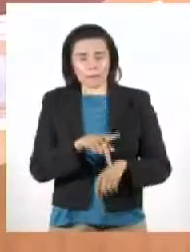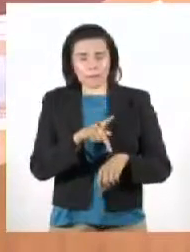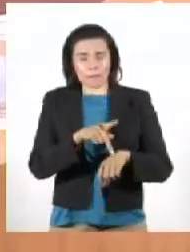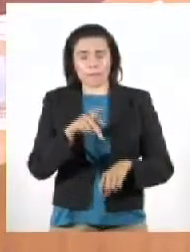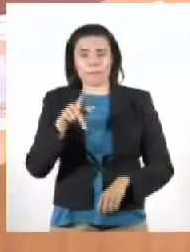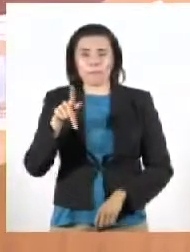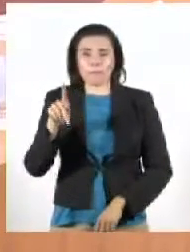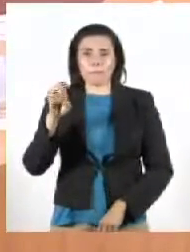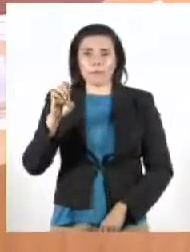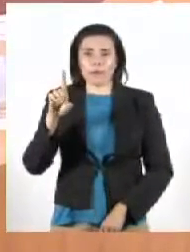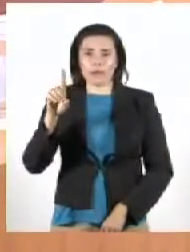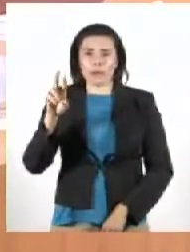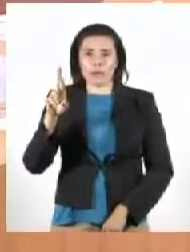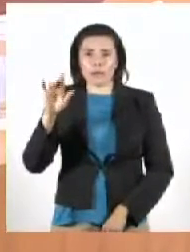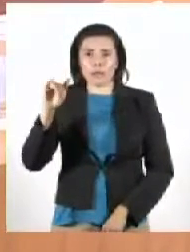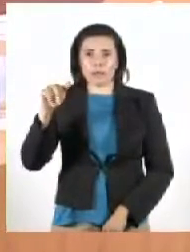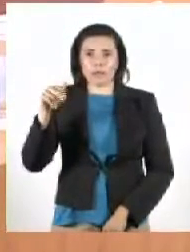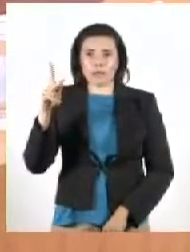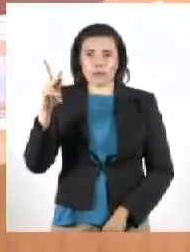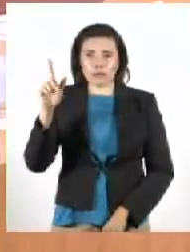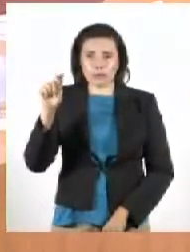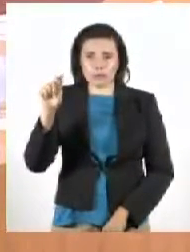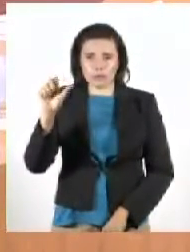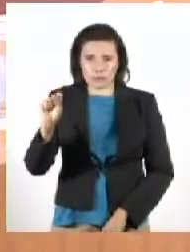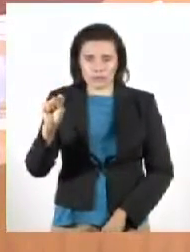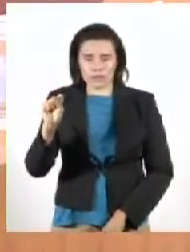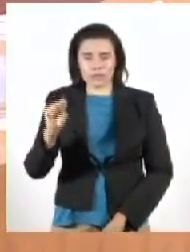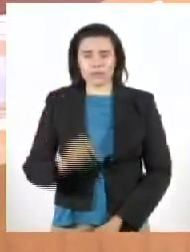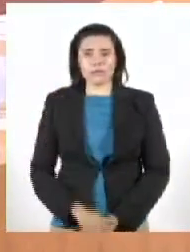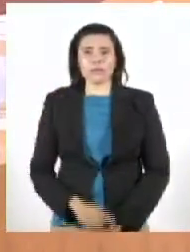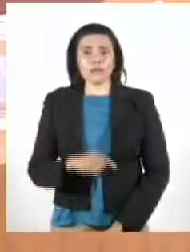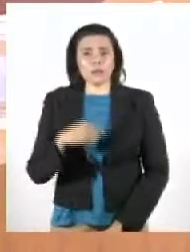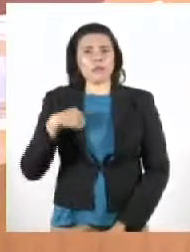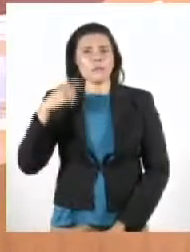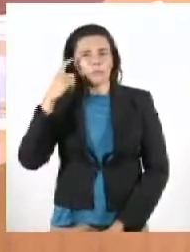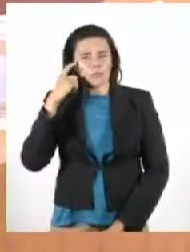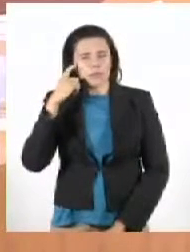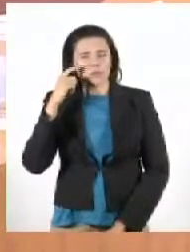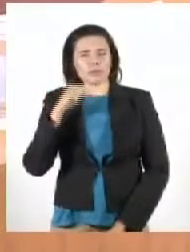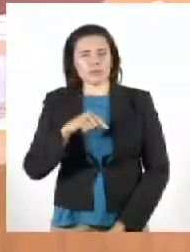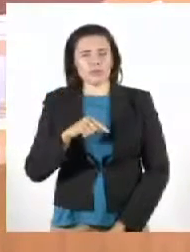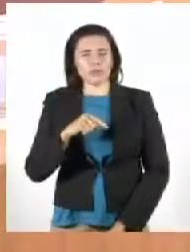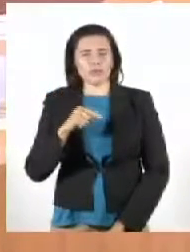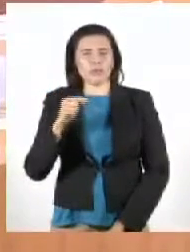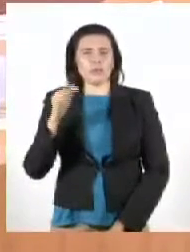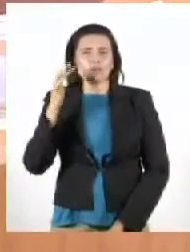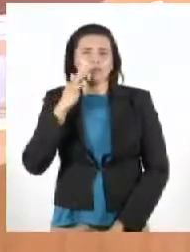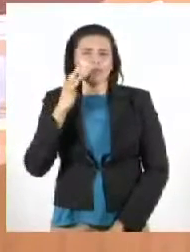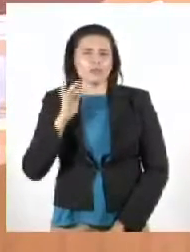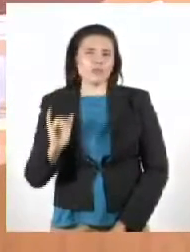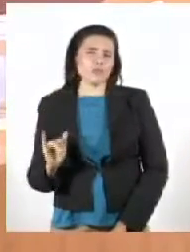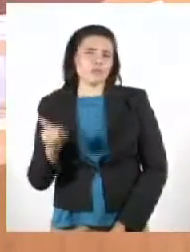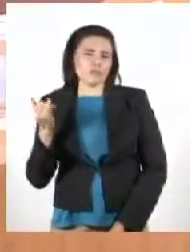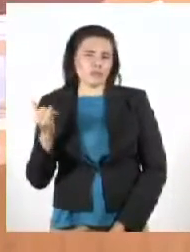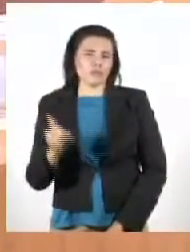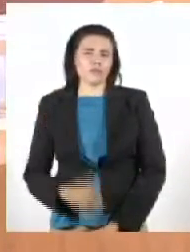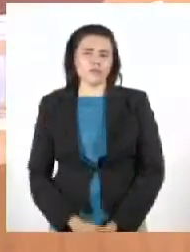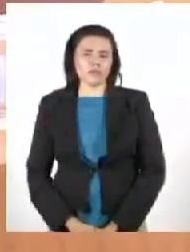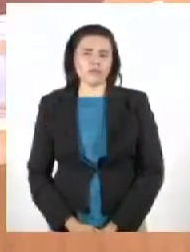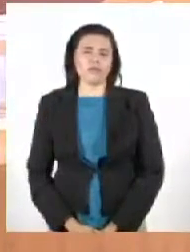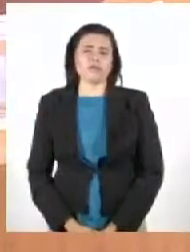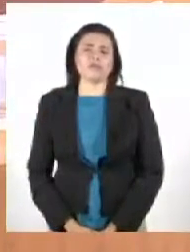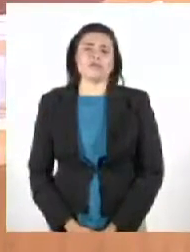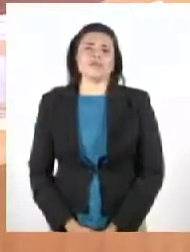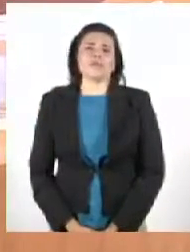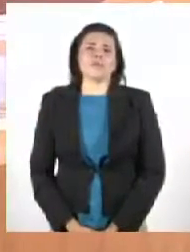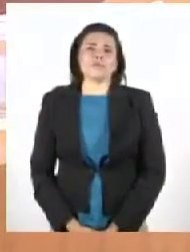por Flávio Dino hoje ser governador. Foi muito responsável pelo desgaste do governo